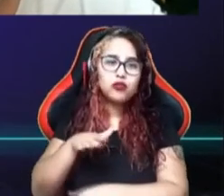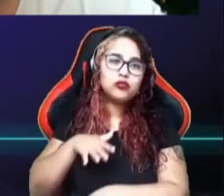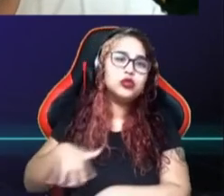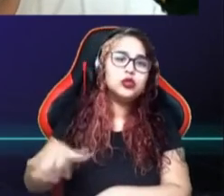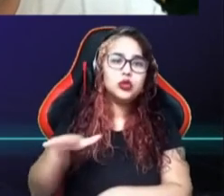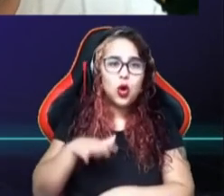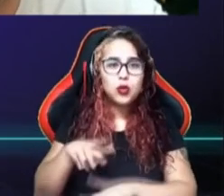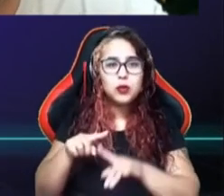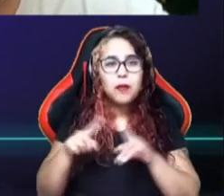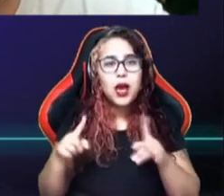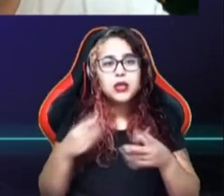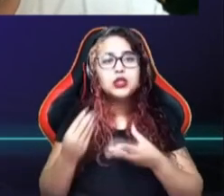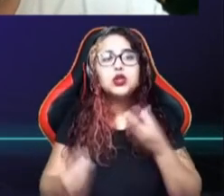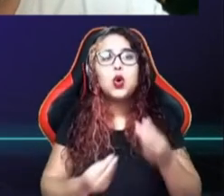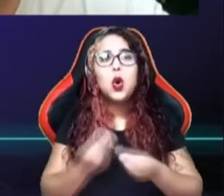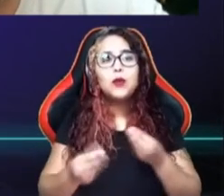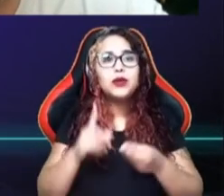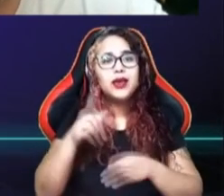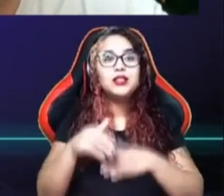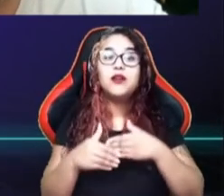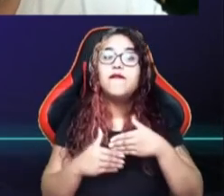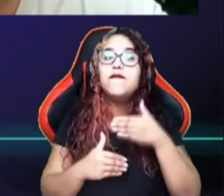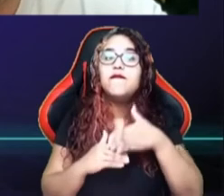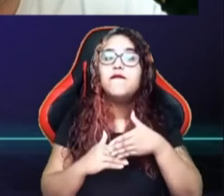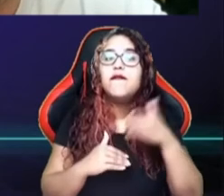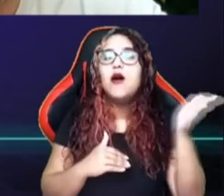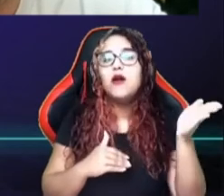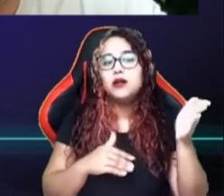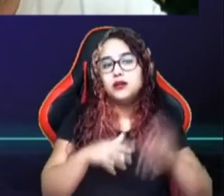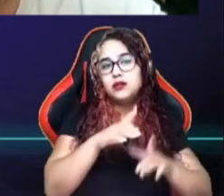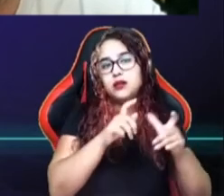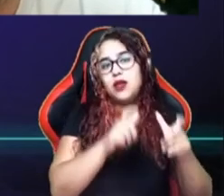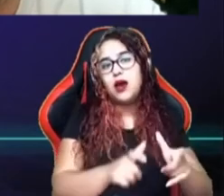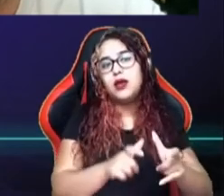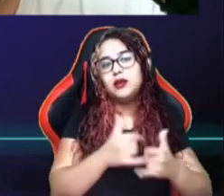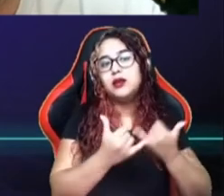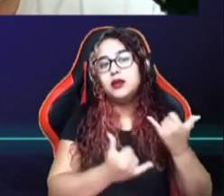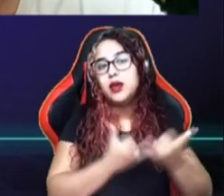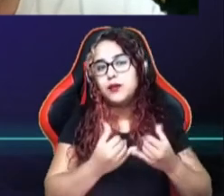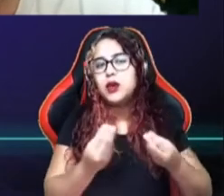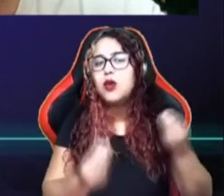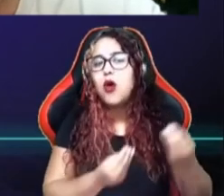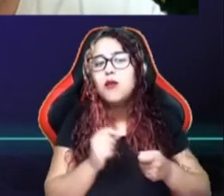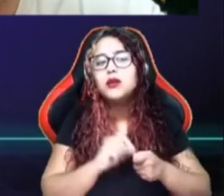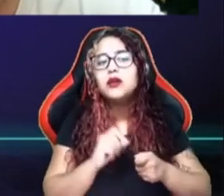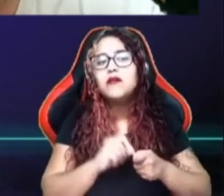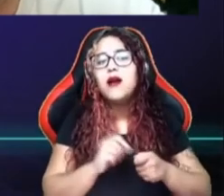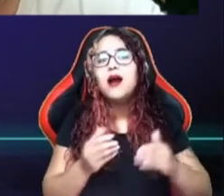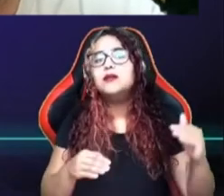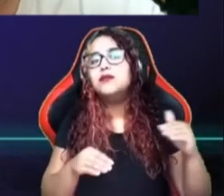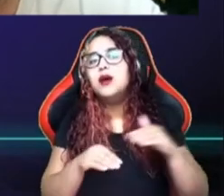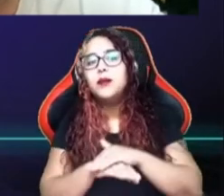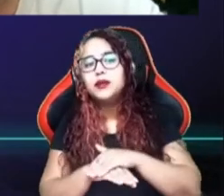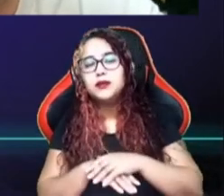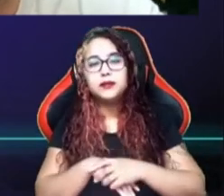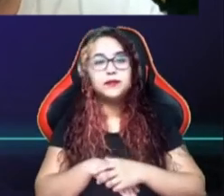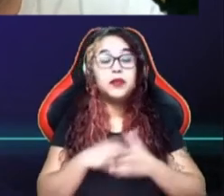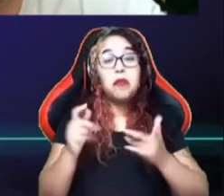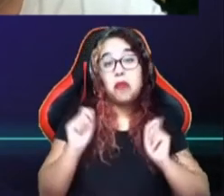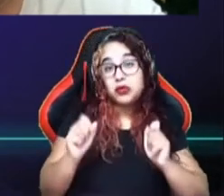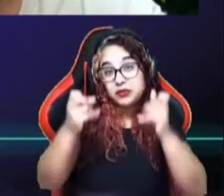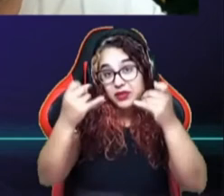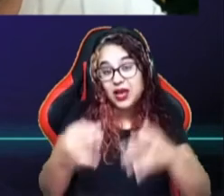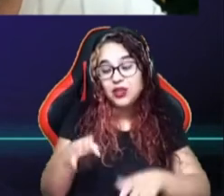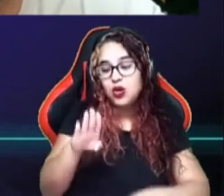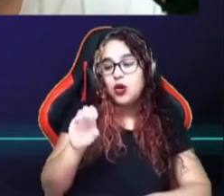estar? Aí eu posso contar um pouco. É de um case nosso lá do Boticário, que é uma marca